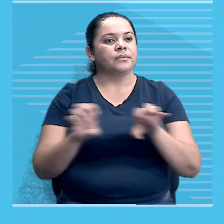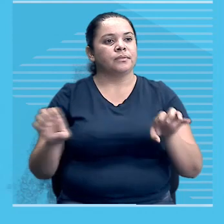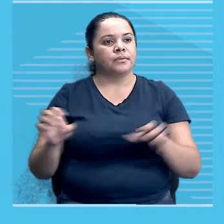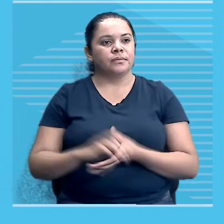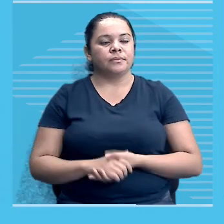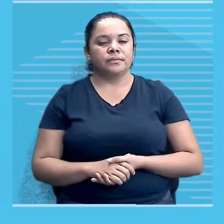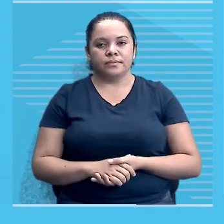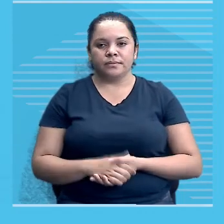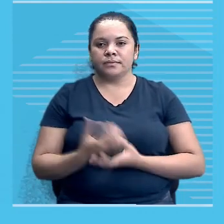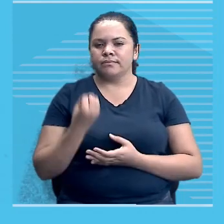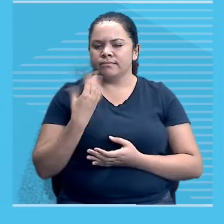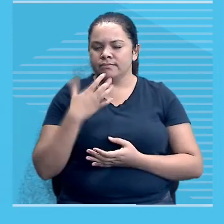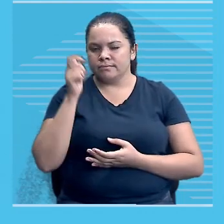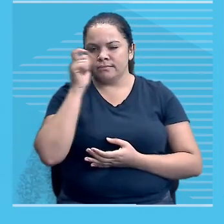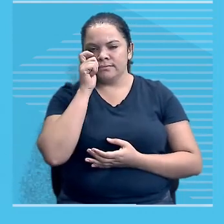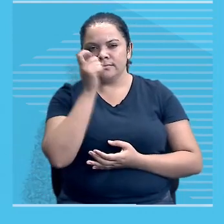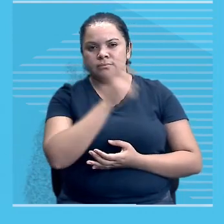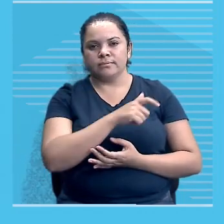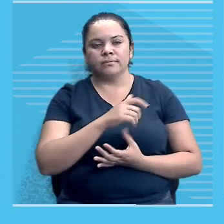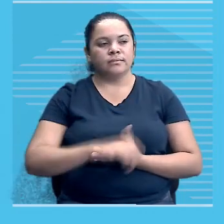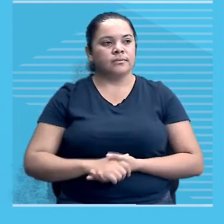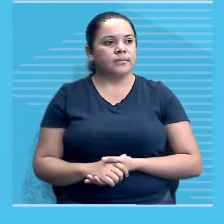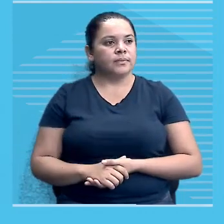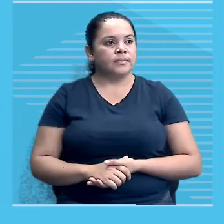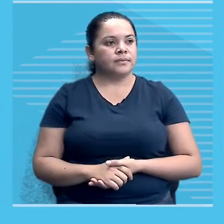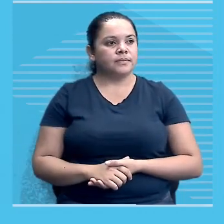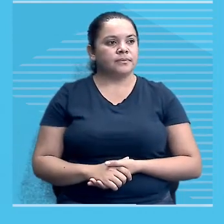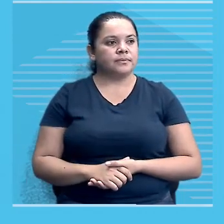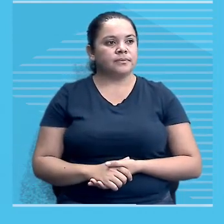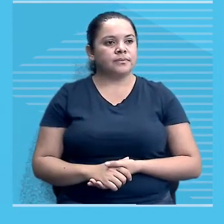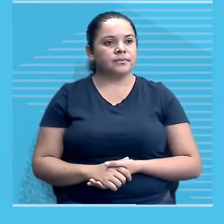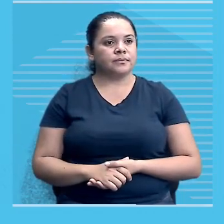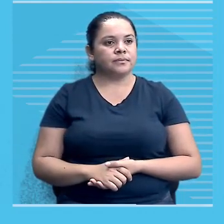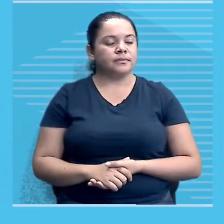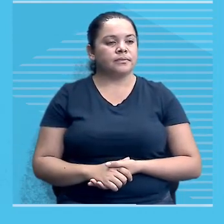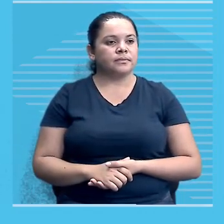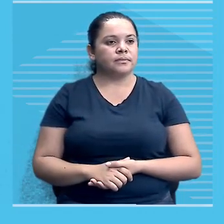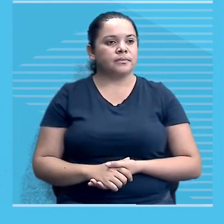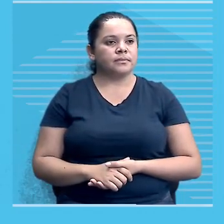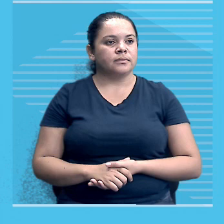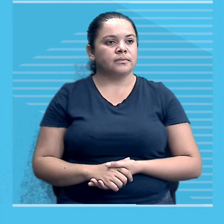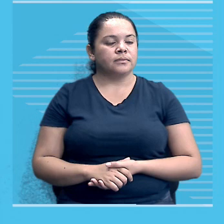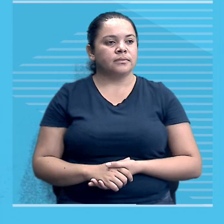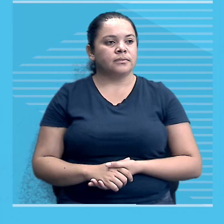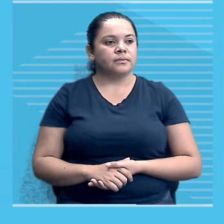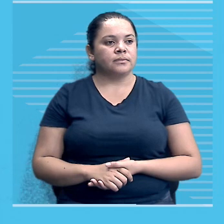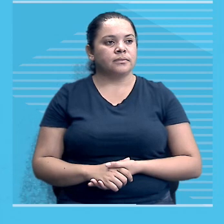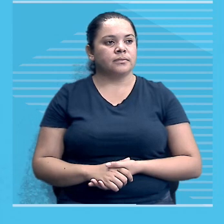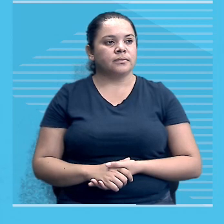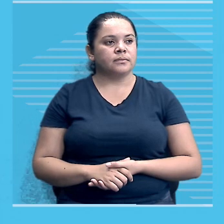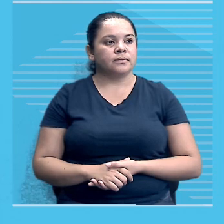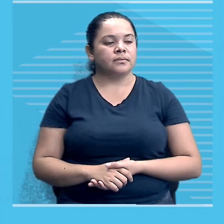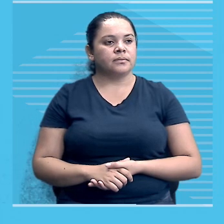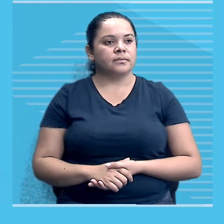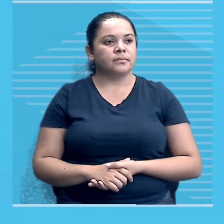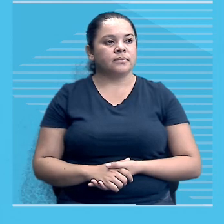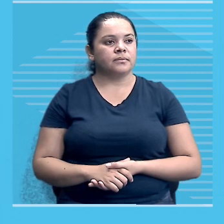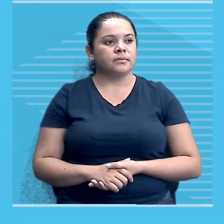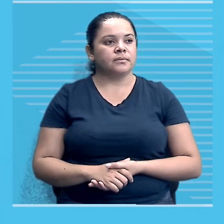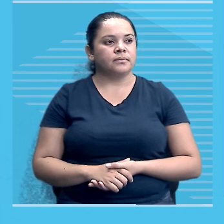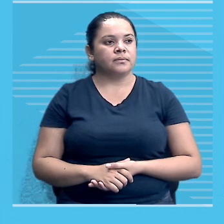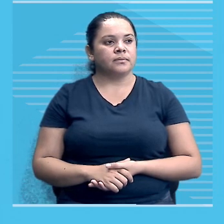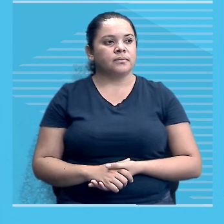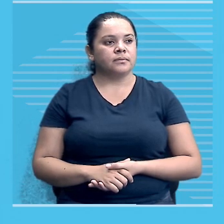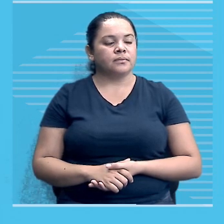e vamos lá Acompanha comigo o menor valor da expressão eu quero meu Porque isso aqui seja igual a 1